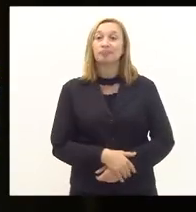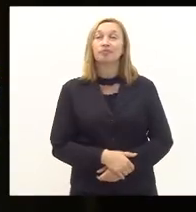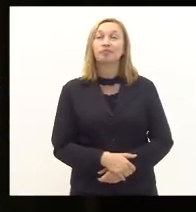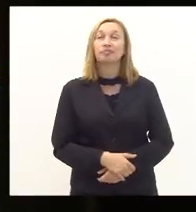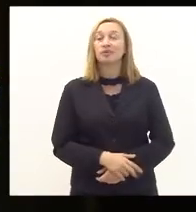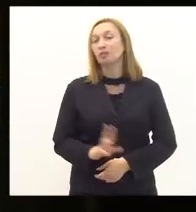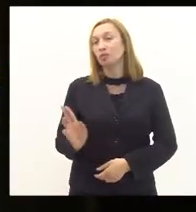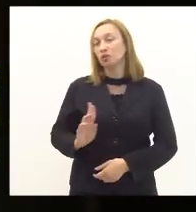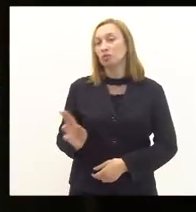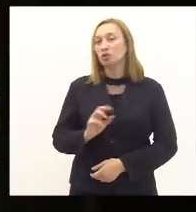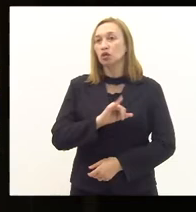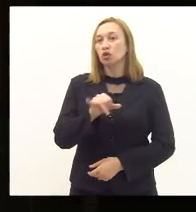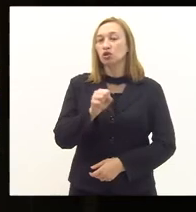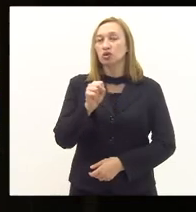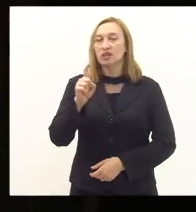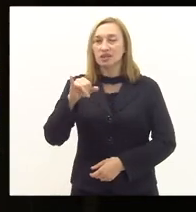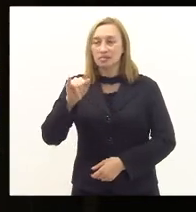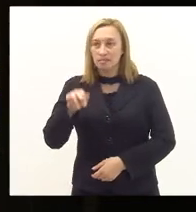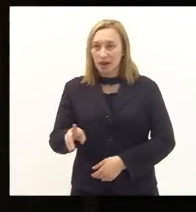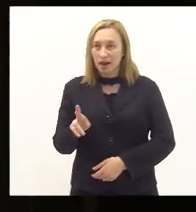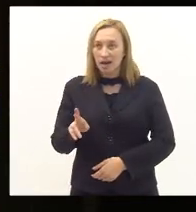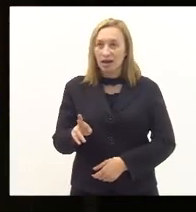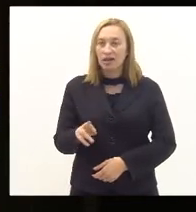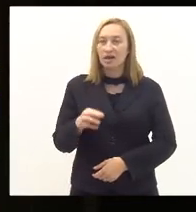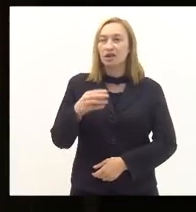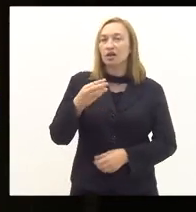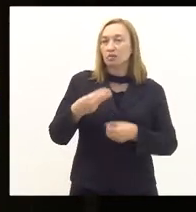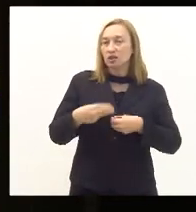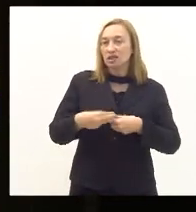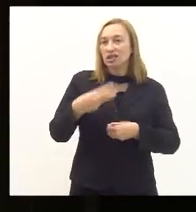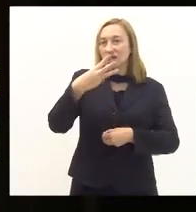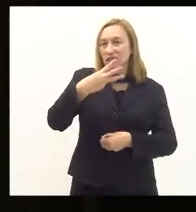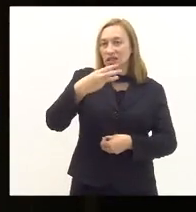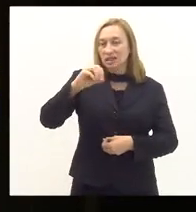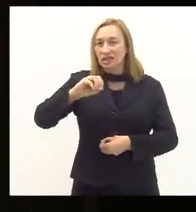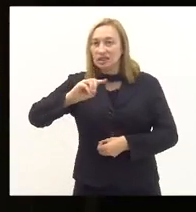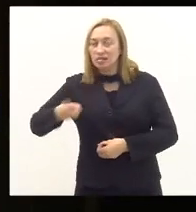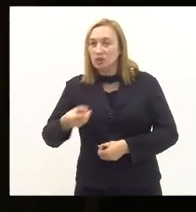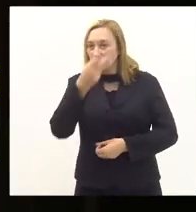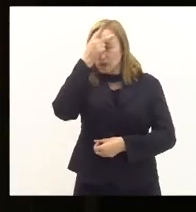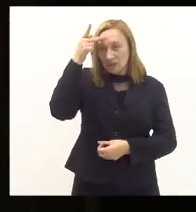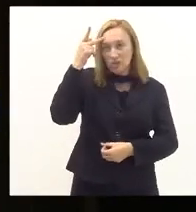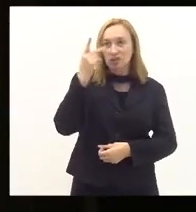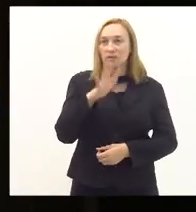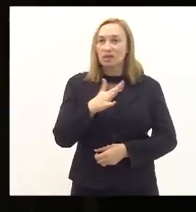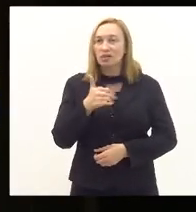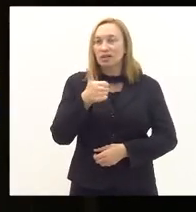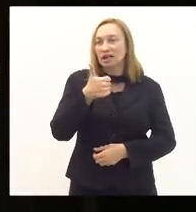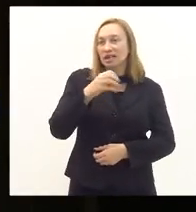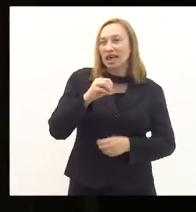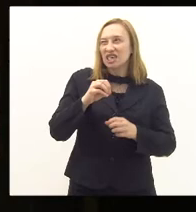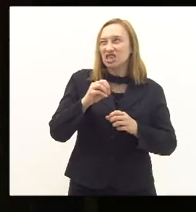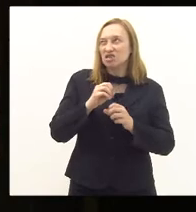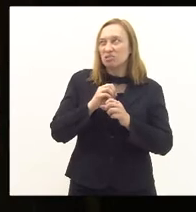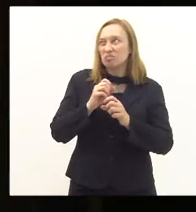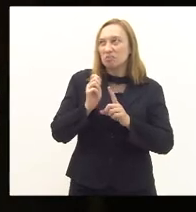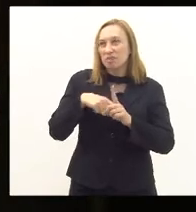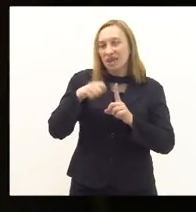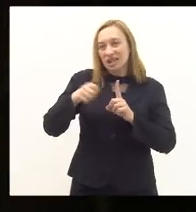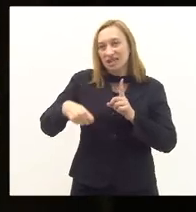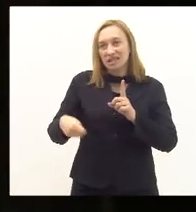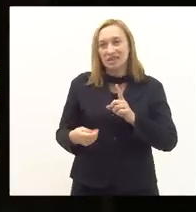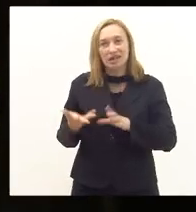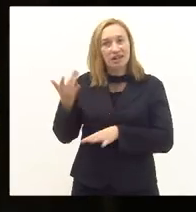Meu nome é Josimar, eu venho do município de 30 mil habitantes. Aproximadamente 10 meses atrás,